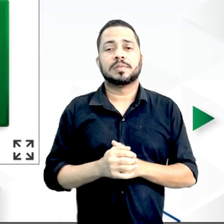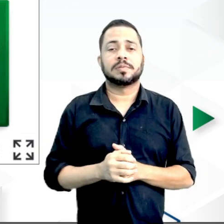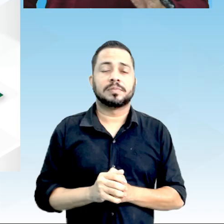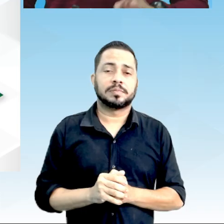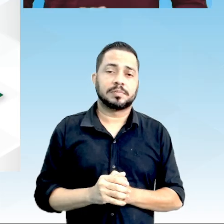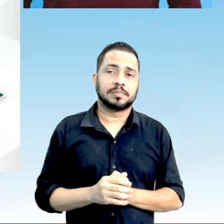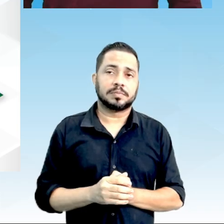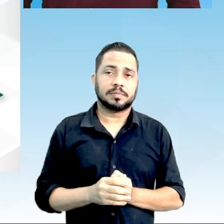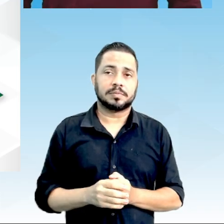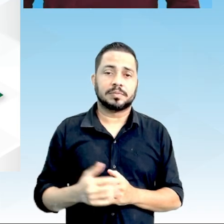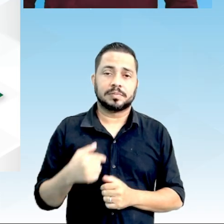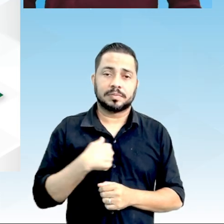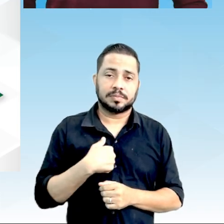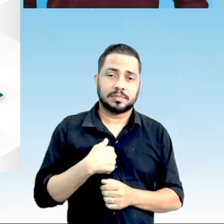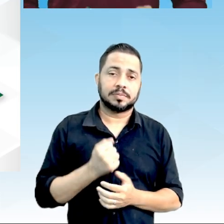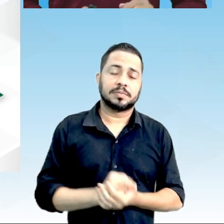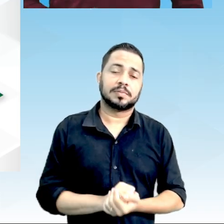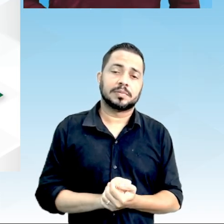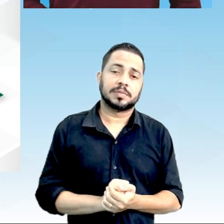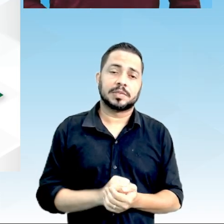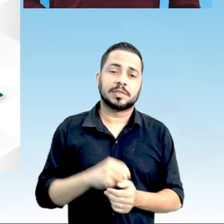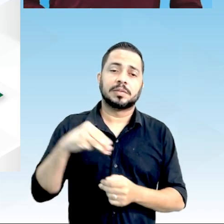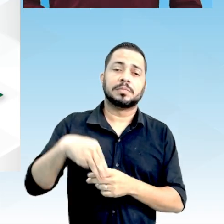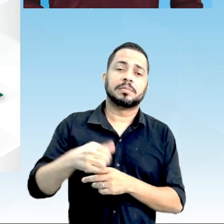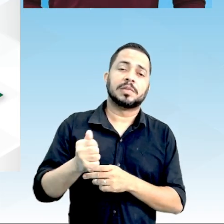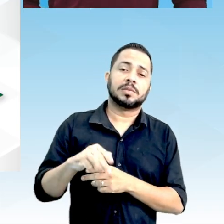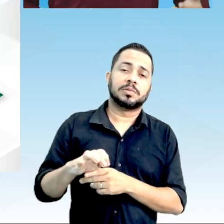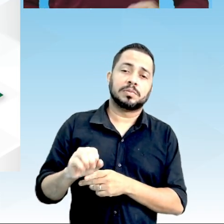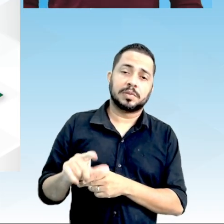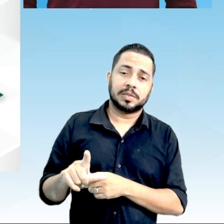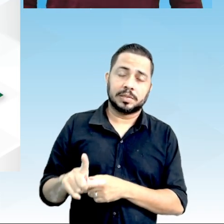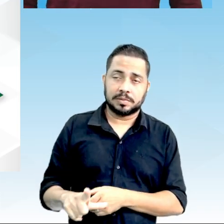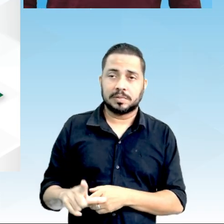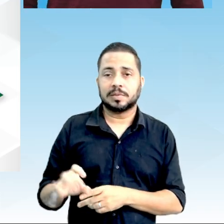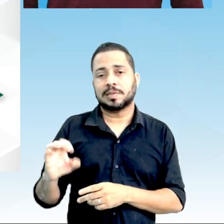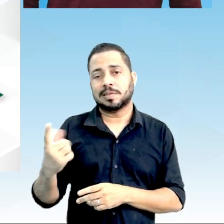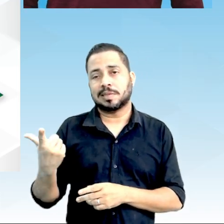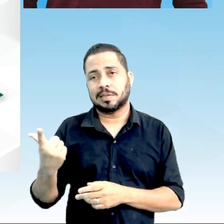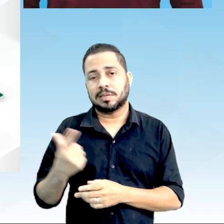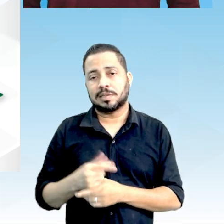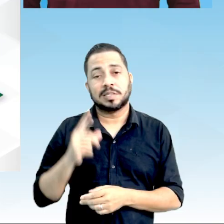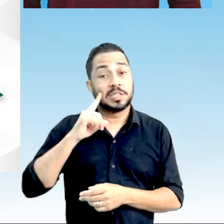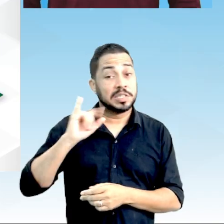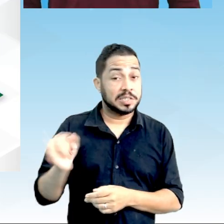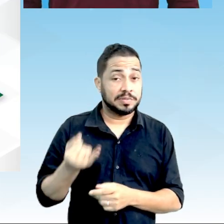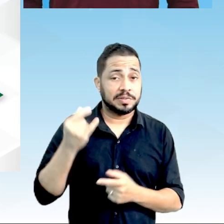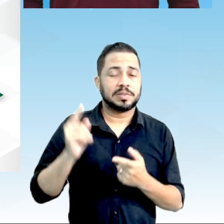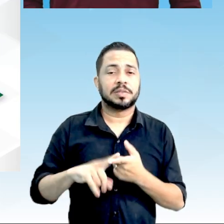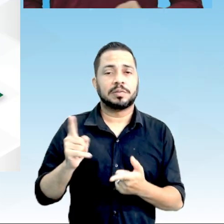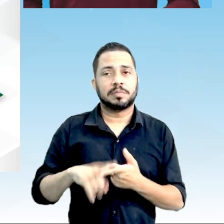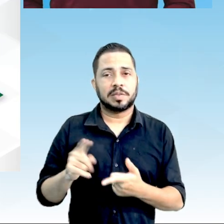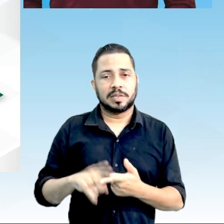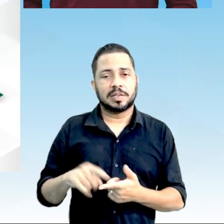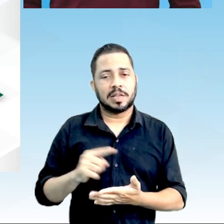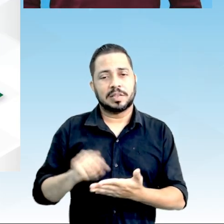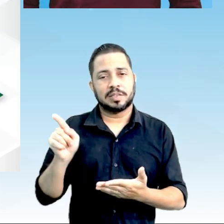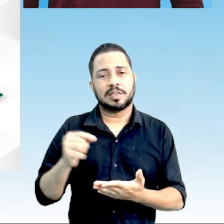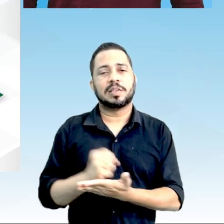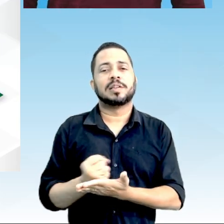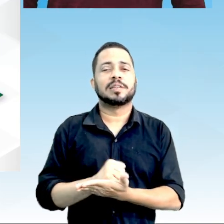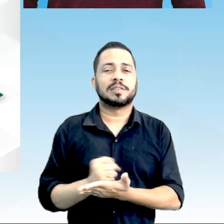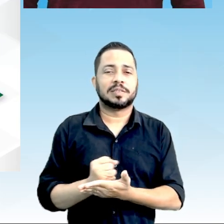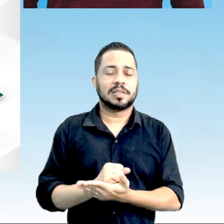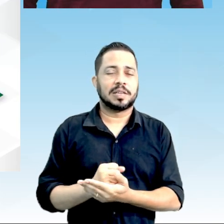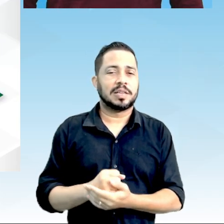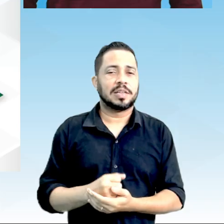foram eu, né, o Manuel e, é claro, né, o Jefferson também. Assina embaixo porque ele joga aí game,